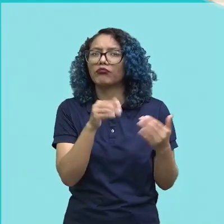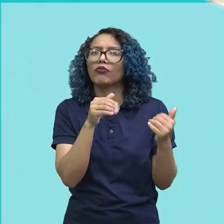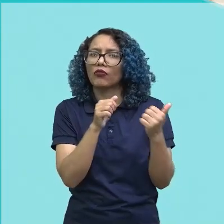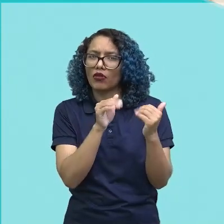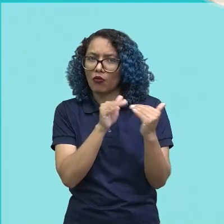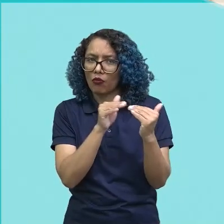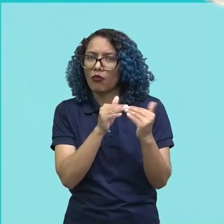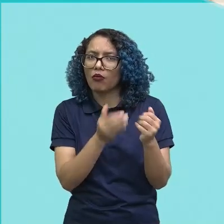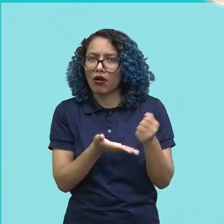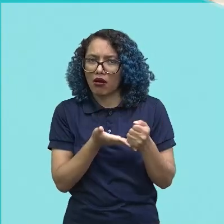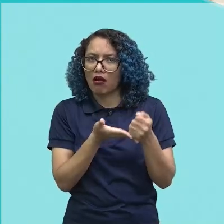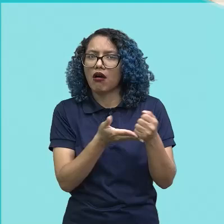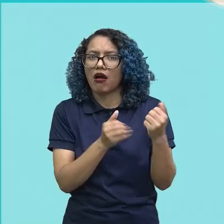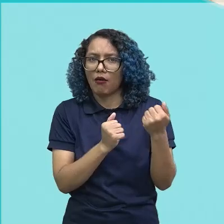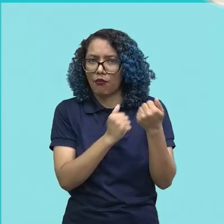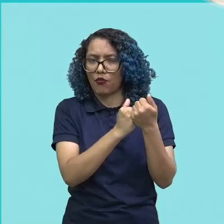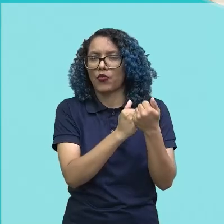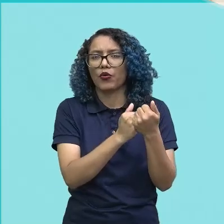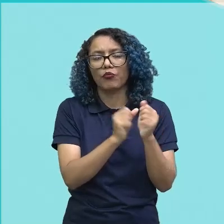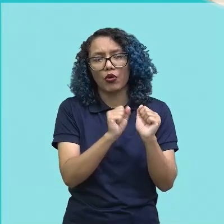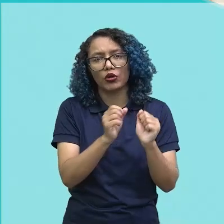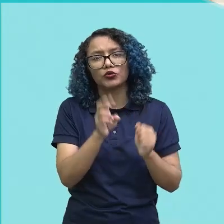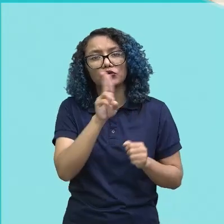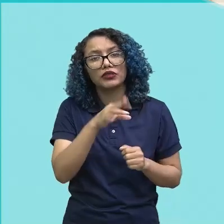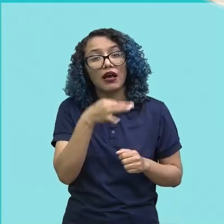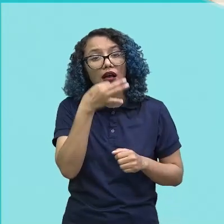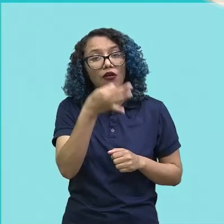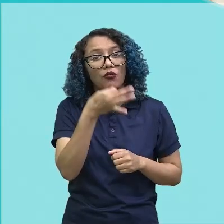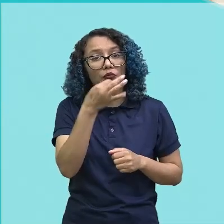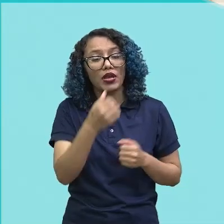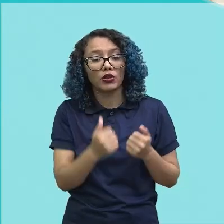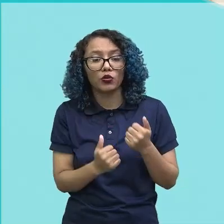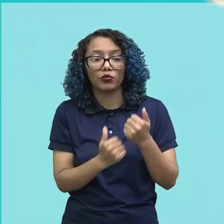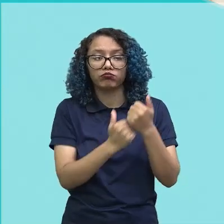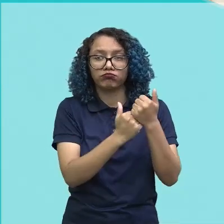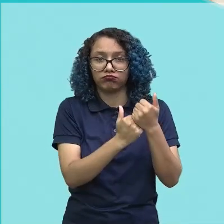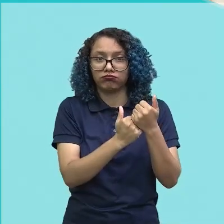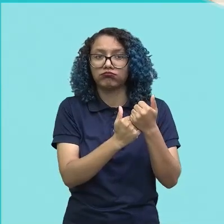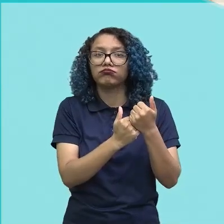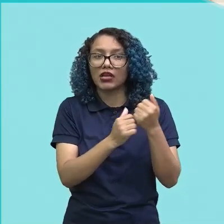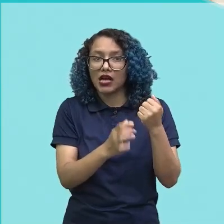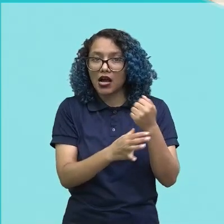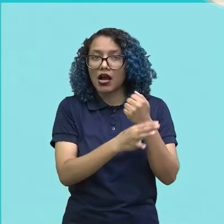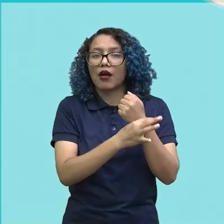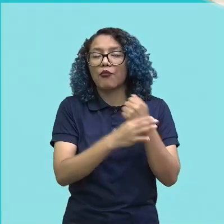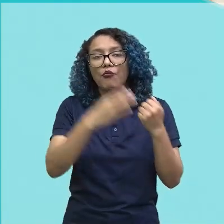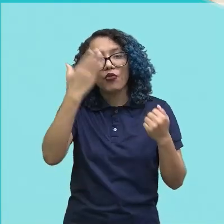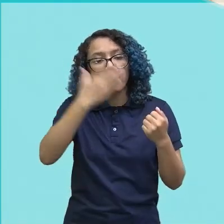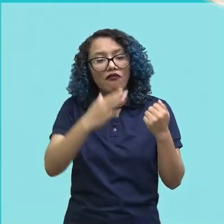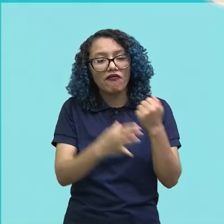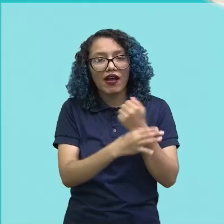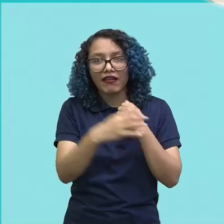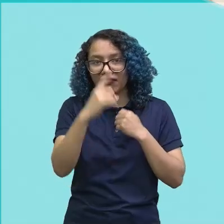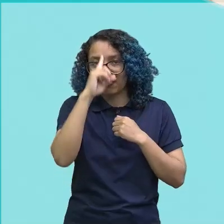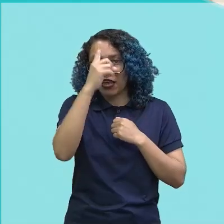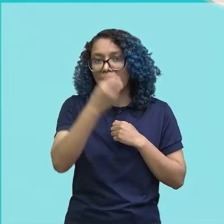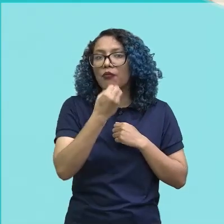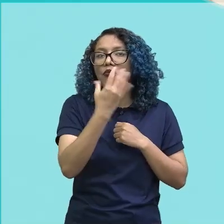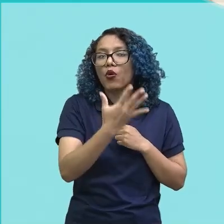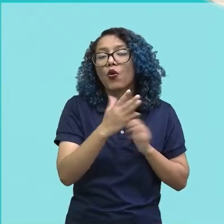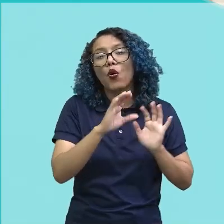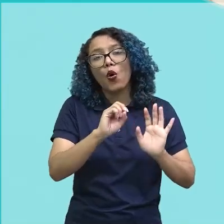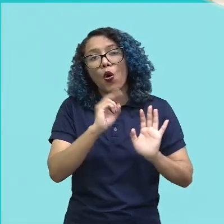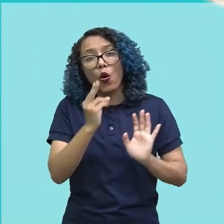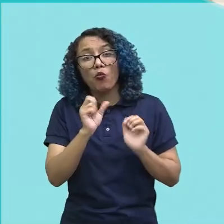você pode ter esse movimento argumentativo. Então, você vai buscar argumentos para defender, para sustentar essa ideia. Ou você